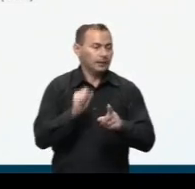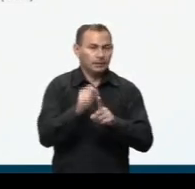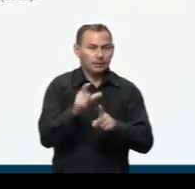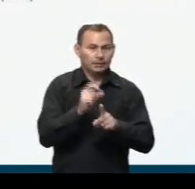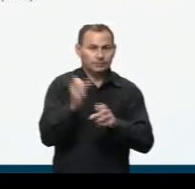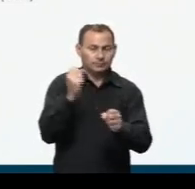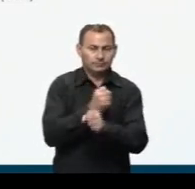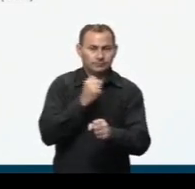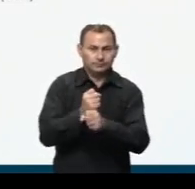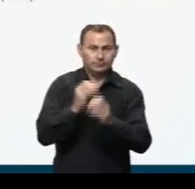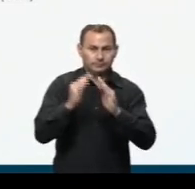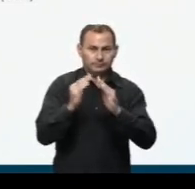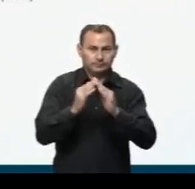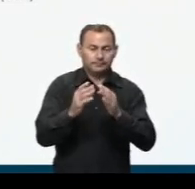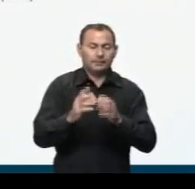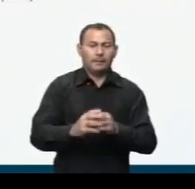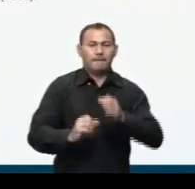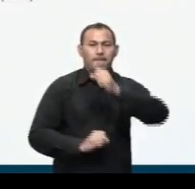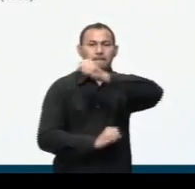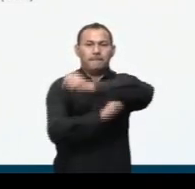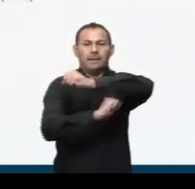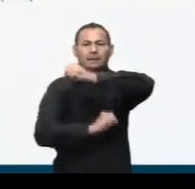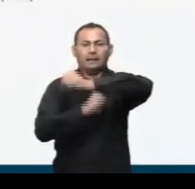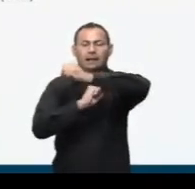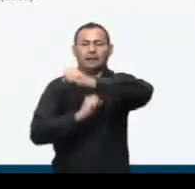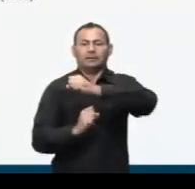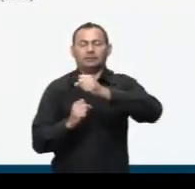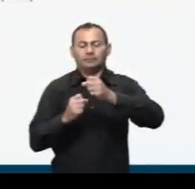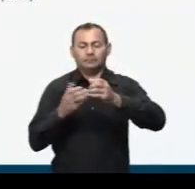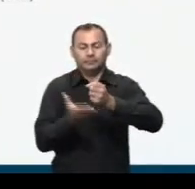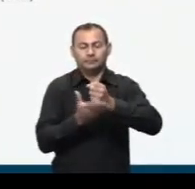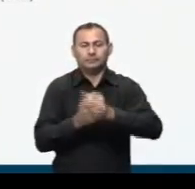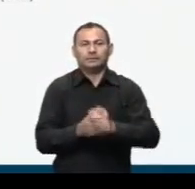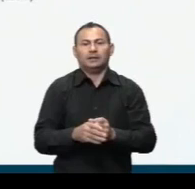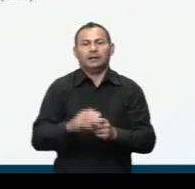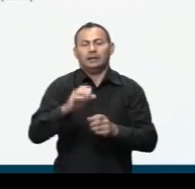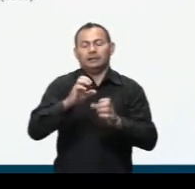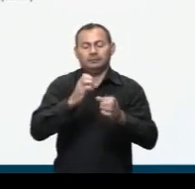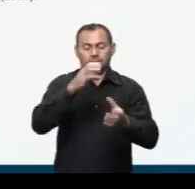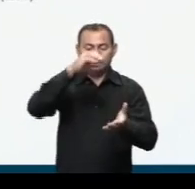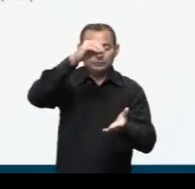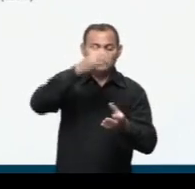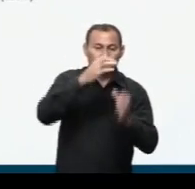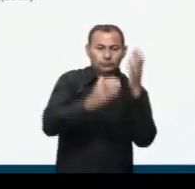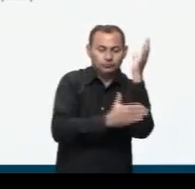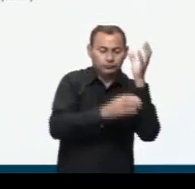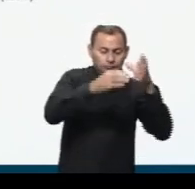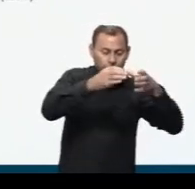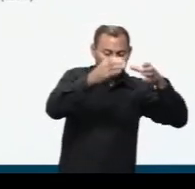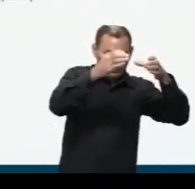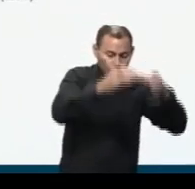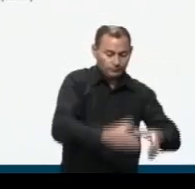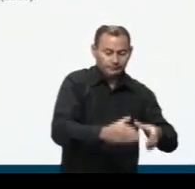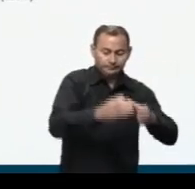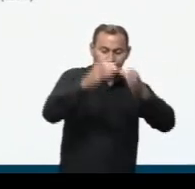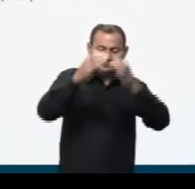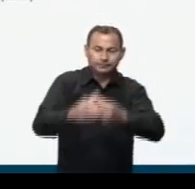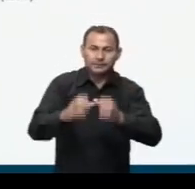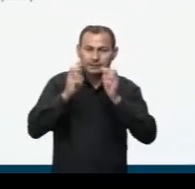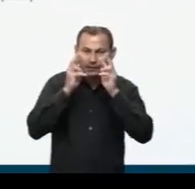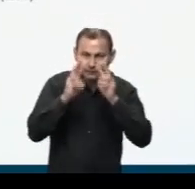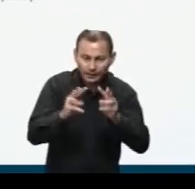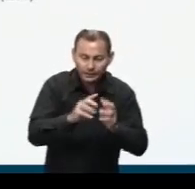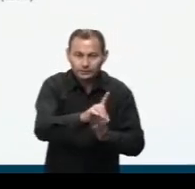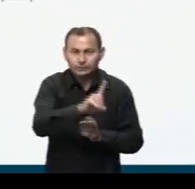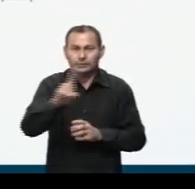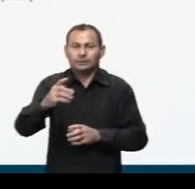locação da obra. Os pilares, as fundações, estacas, onde que vai ser as vigas baldrame. A gente vai ver tudo